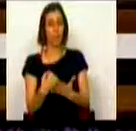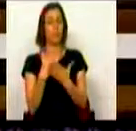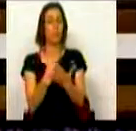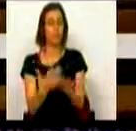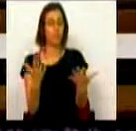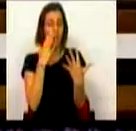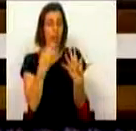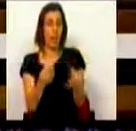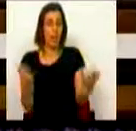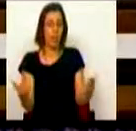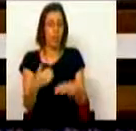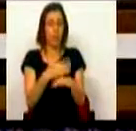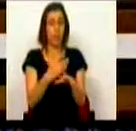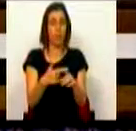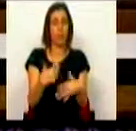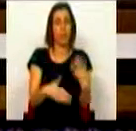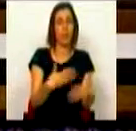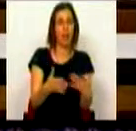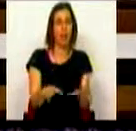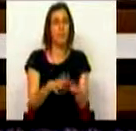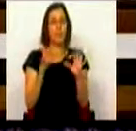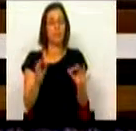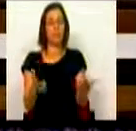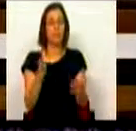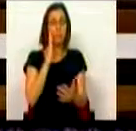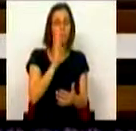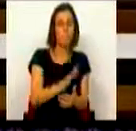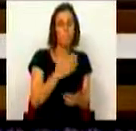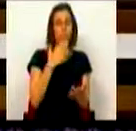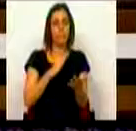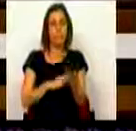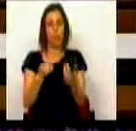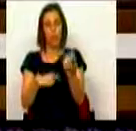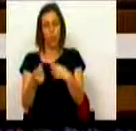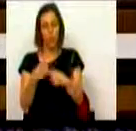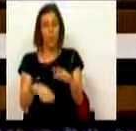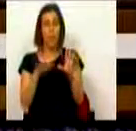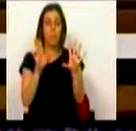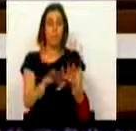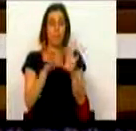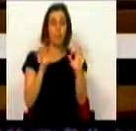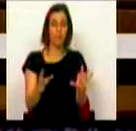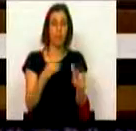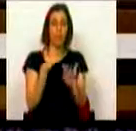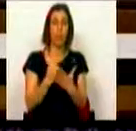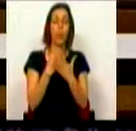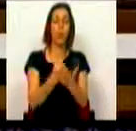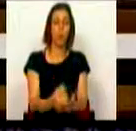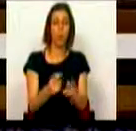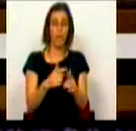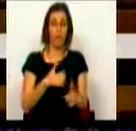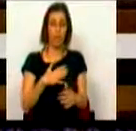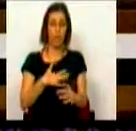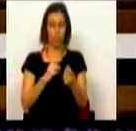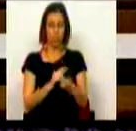foram, naturalmente, para setores muito dinâmicos, como o alojamento, a restauração e o comércio, mas igualmente com forte contributo das